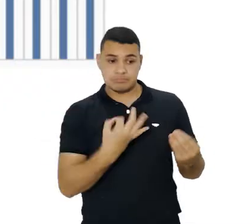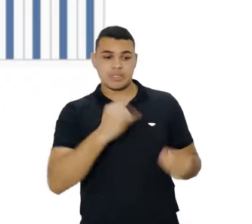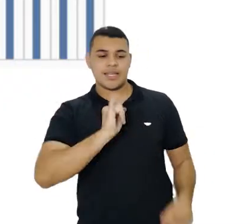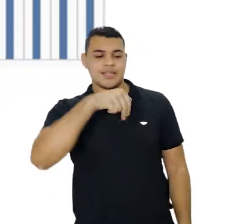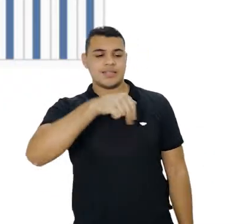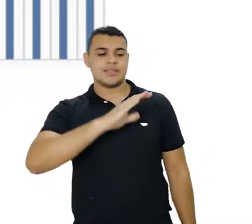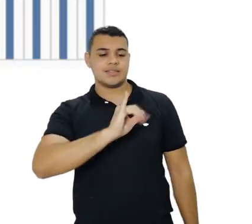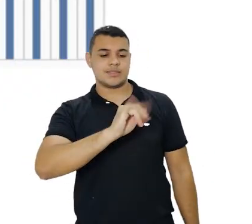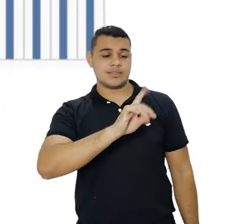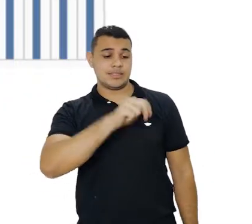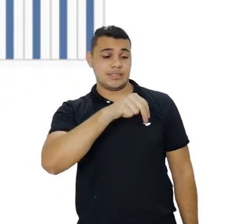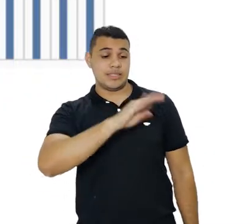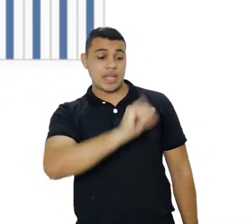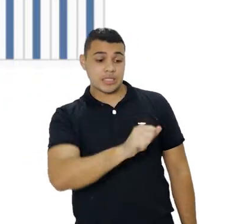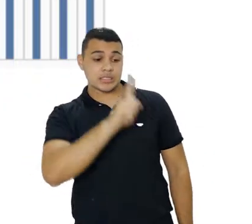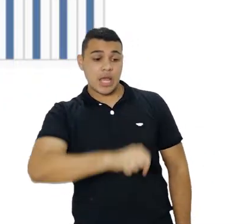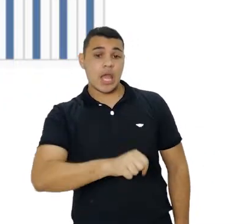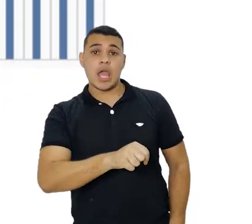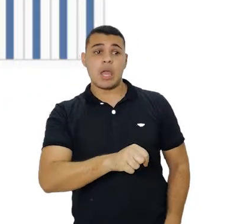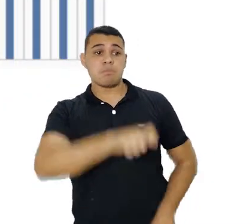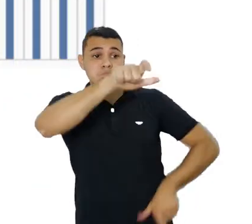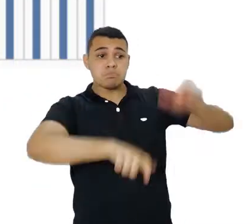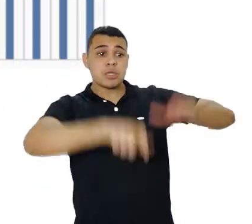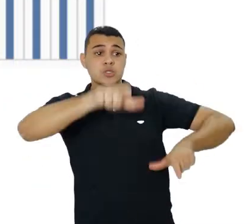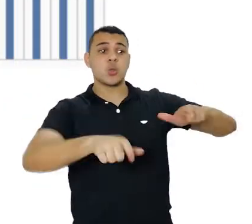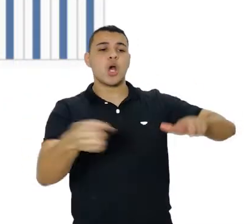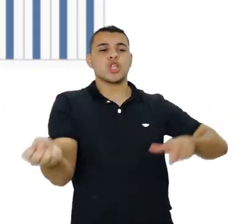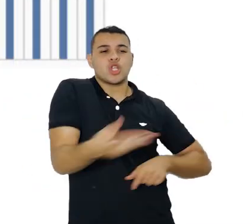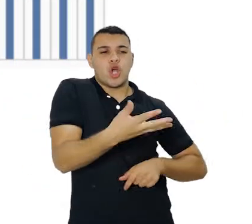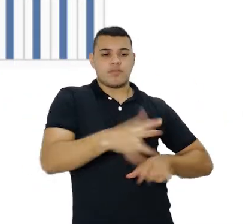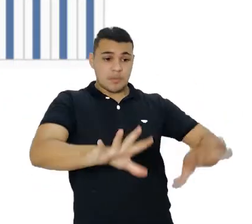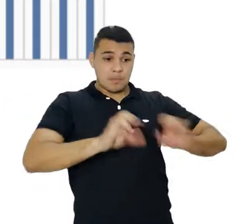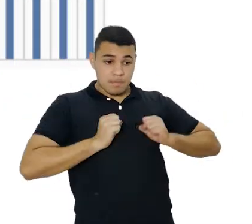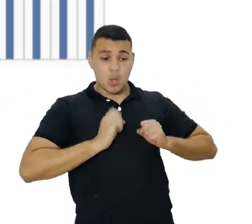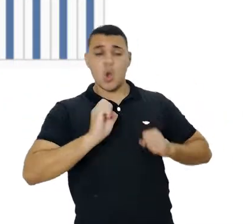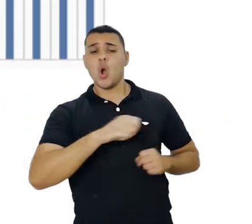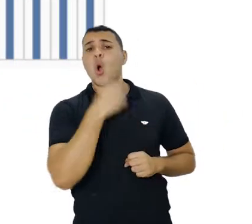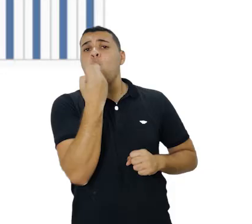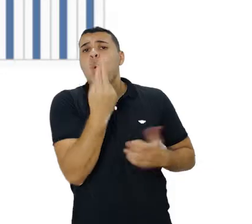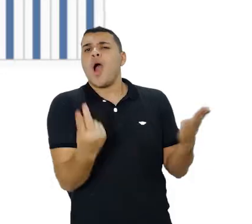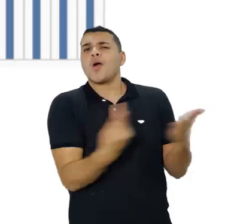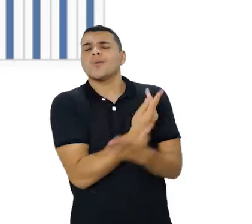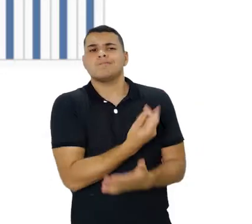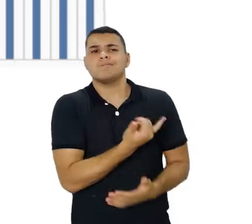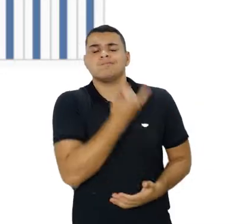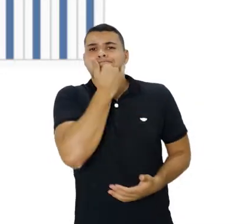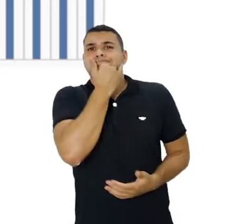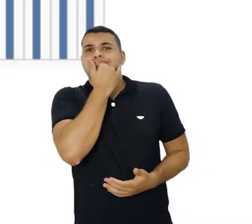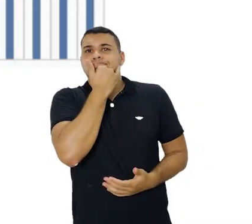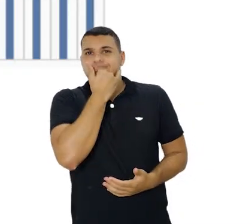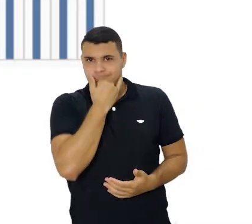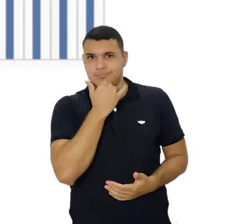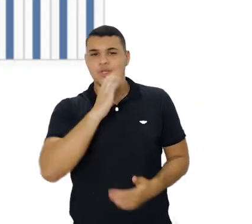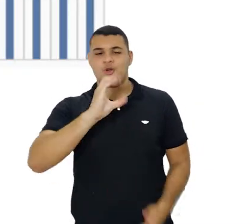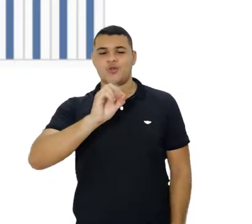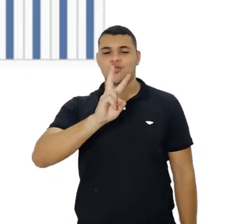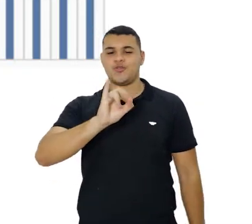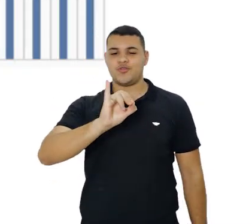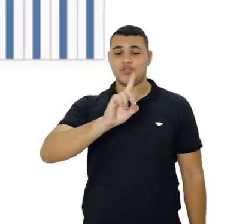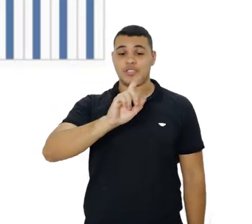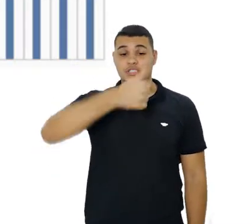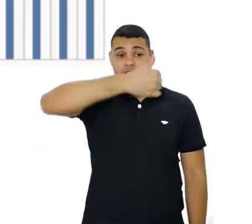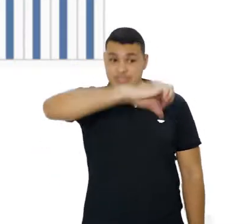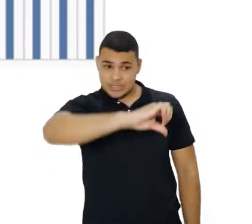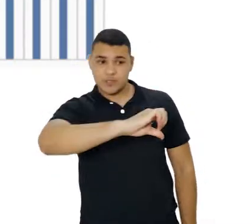incidência. Nós podemos denominar esses casos como casos novos ou casos incidentes, tá, de